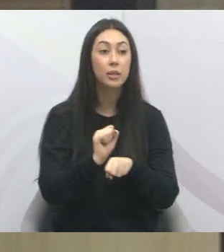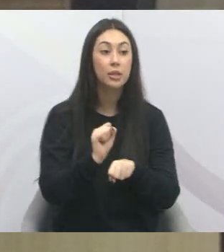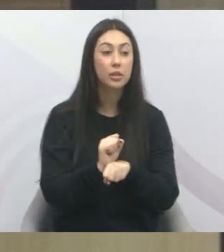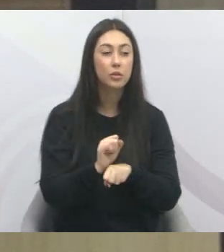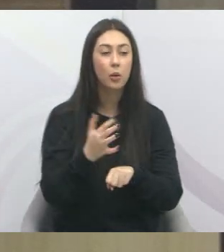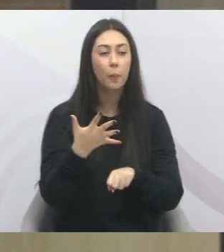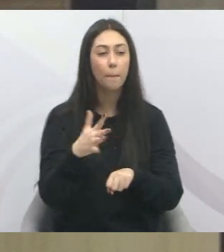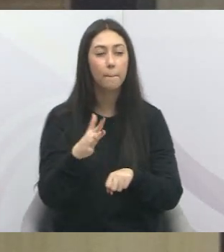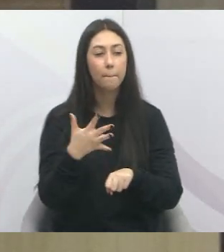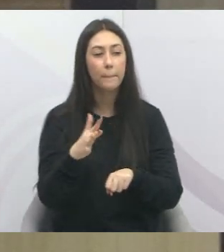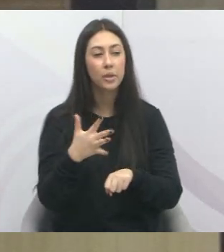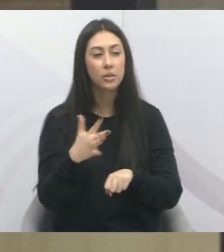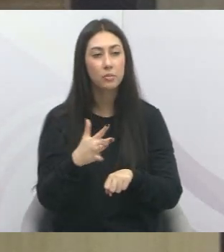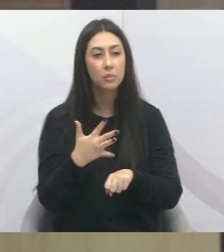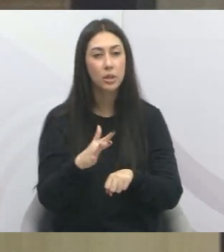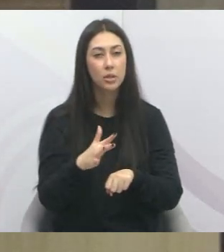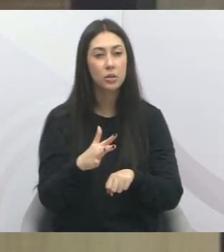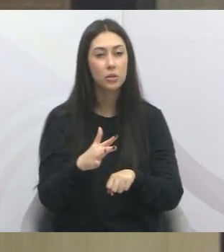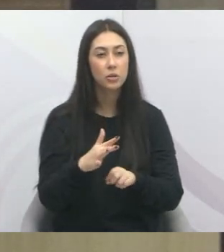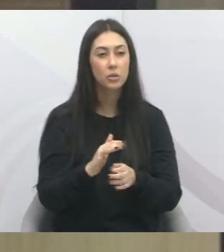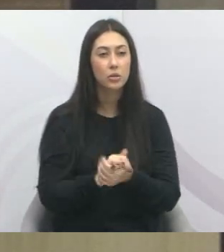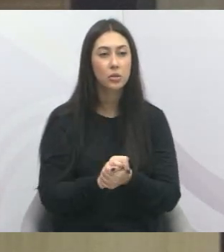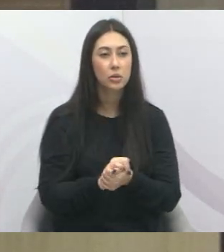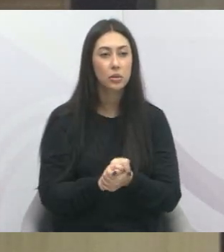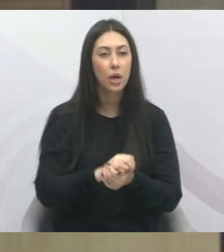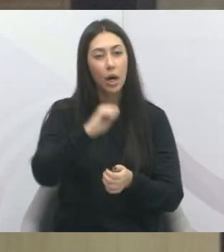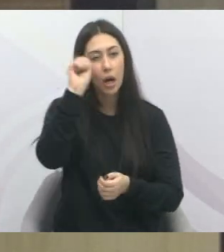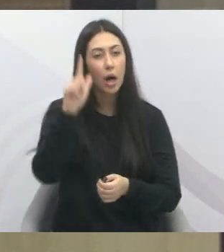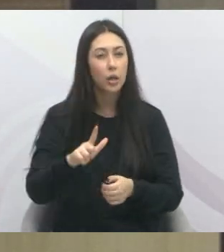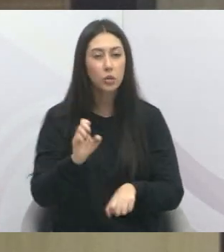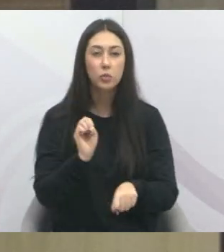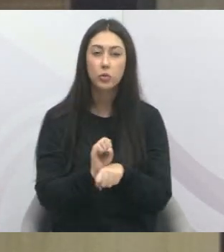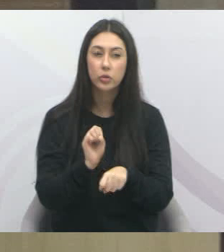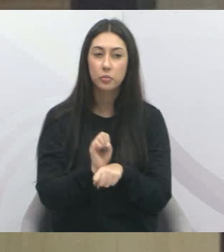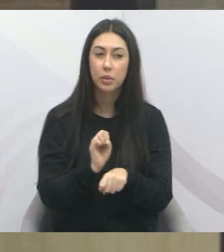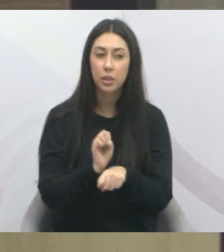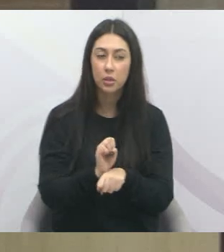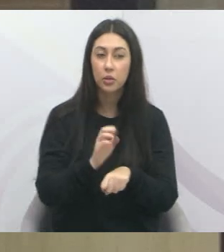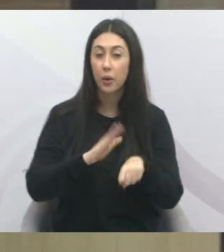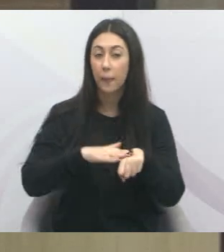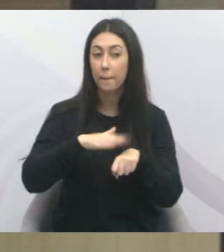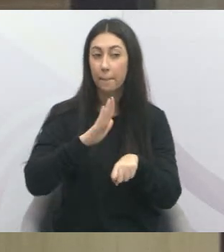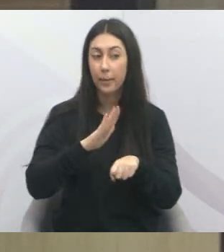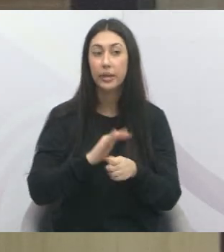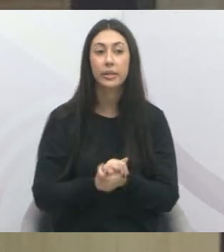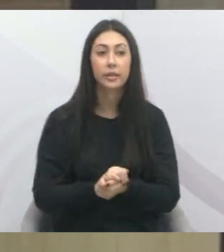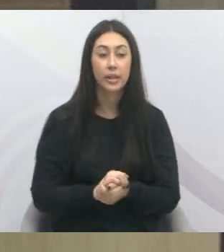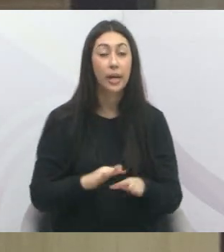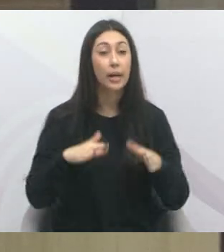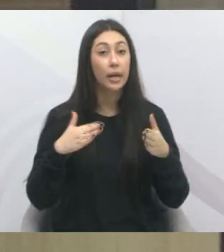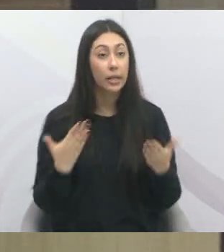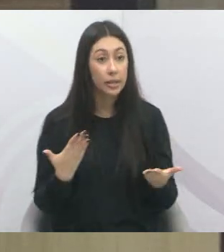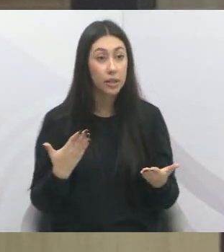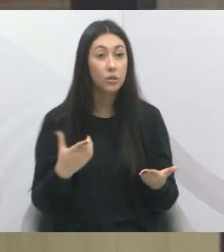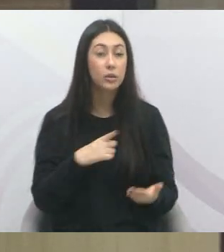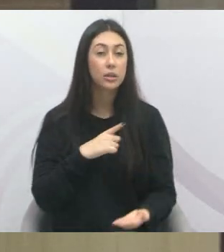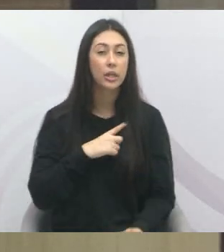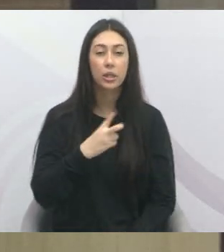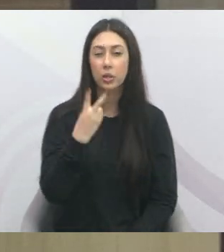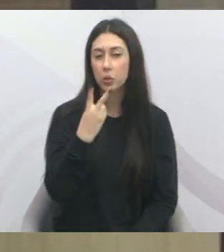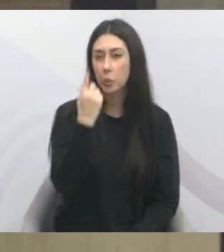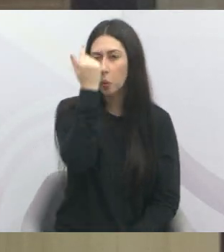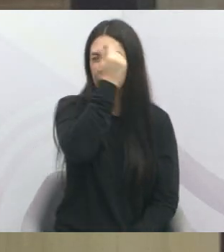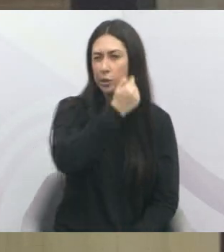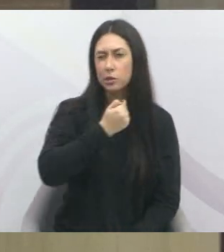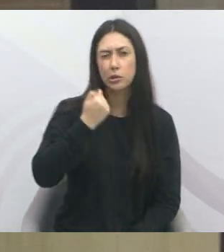está esperando a partir das 14h22, é um paciente azul. É o que mais está esperando. Então, ele está com 2 horas